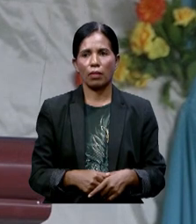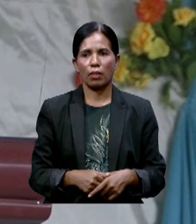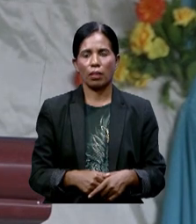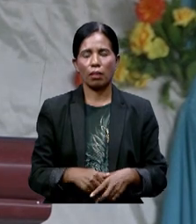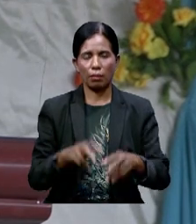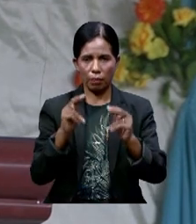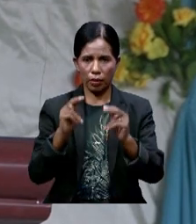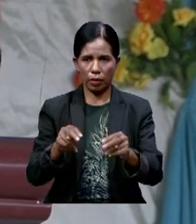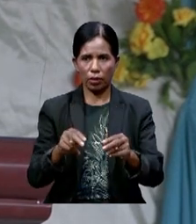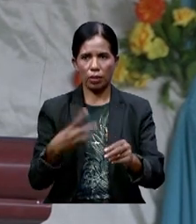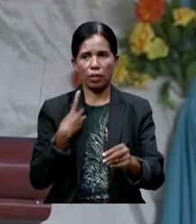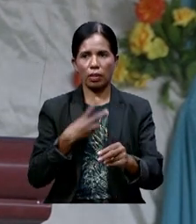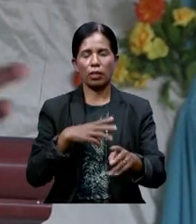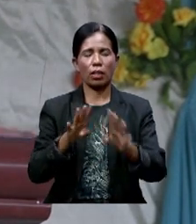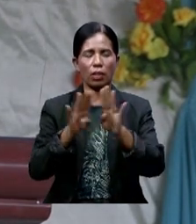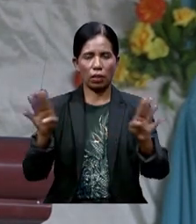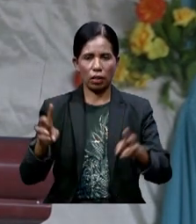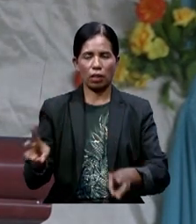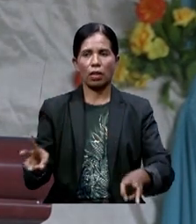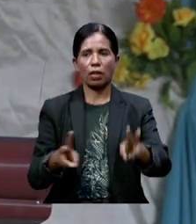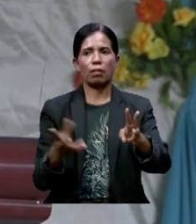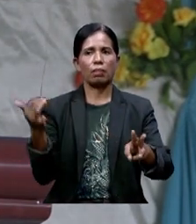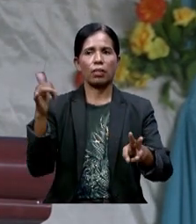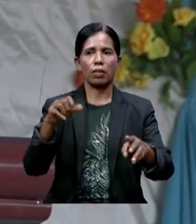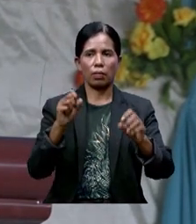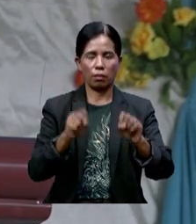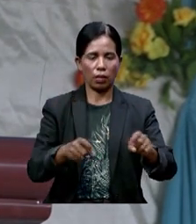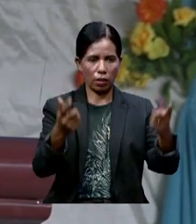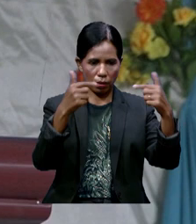precisa ita lokedala mas Sira, pratne Sira, bele mai,